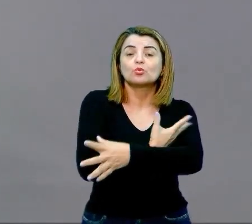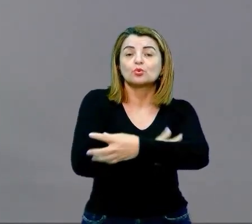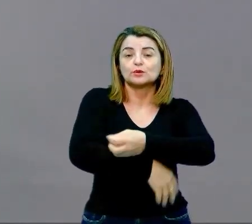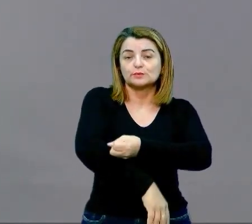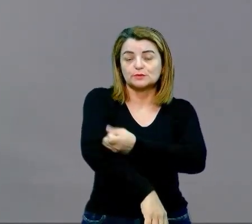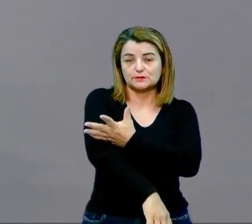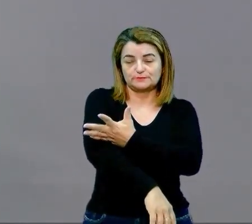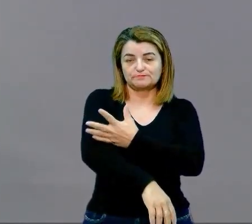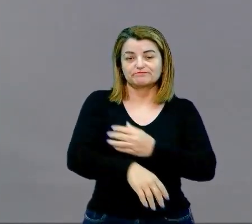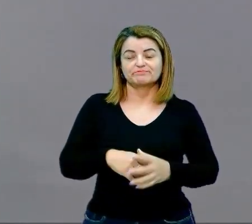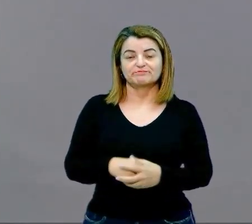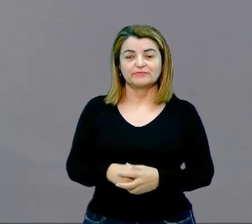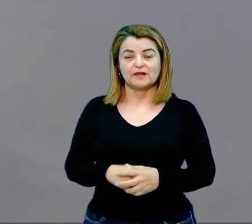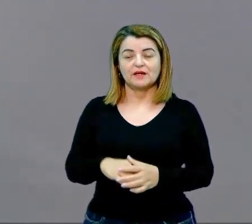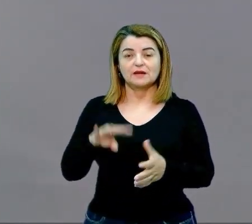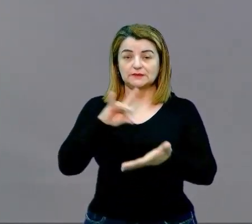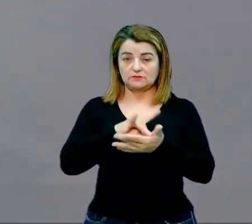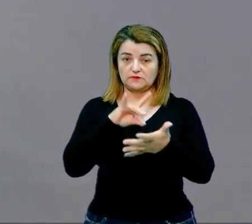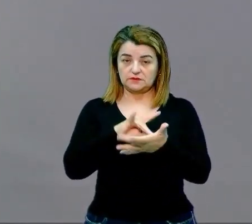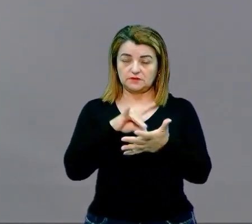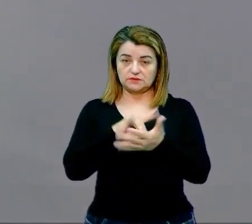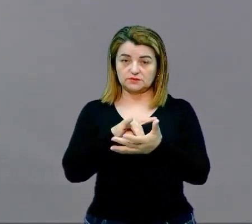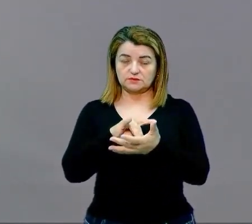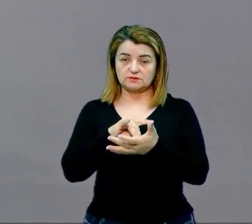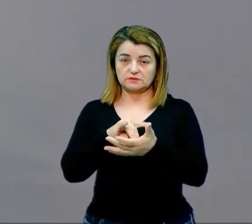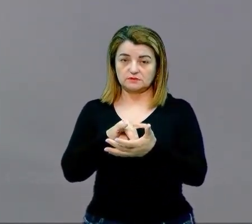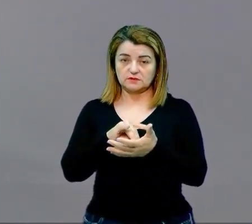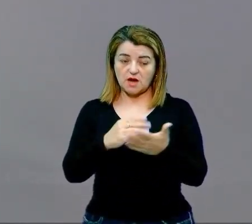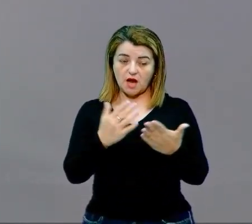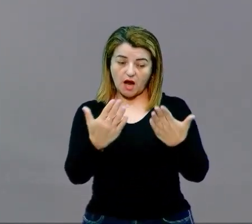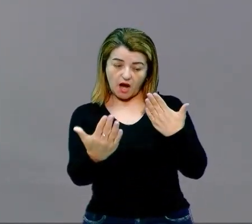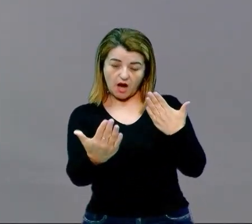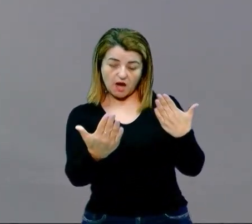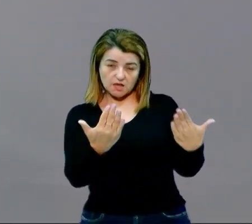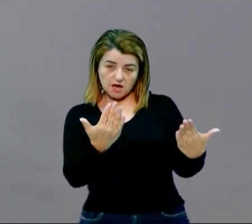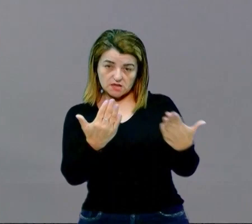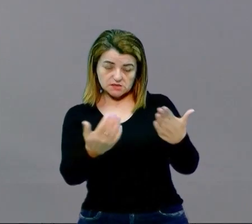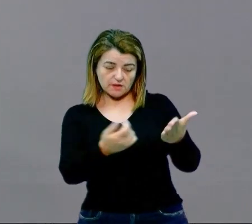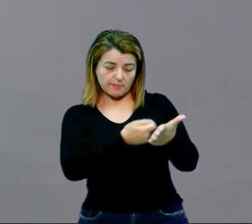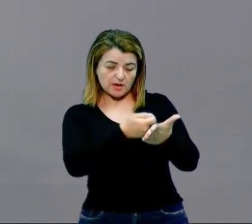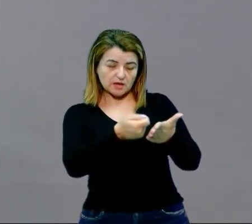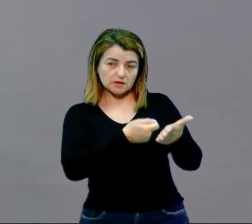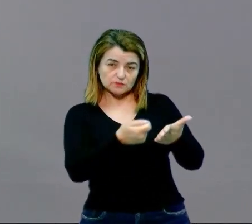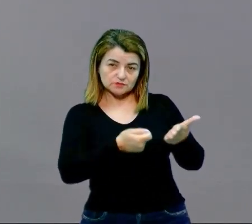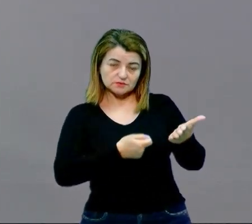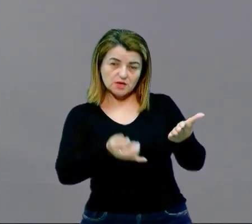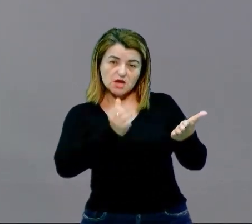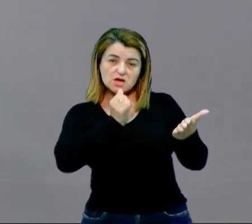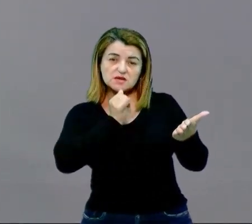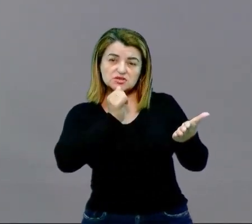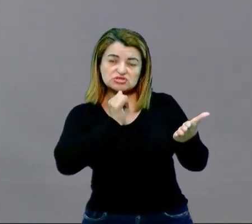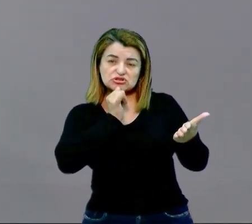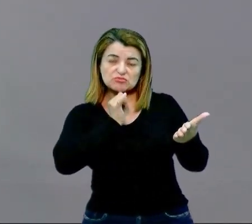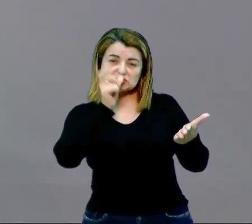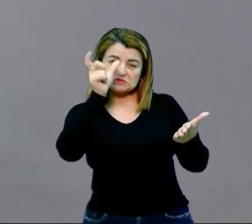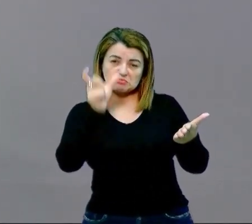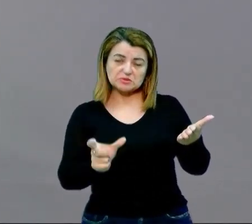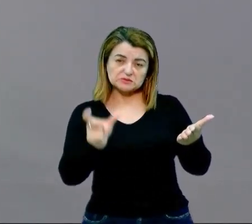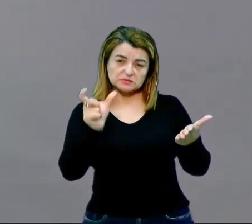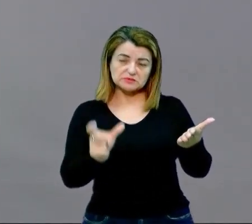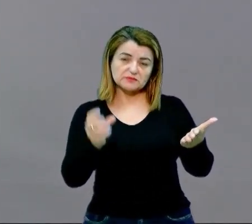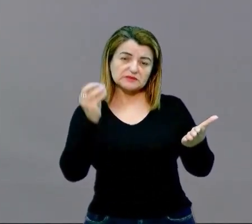teu caráter. Então, na verdade, é analisar pela caligrafia que tipo de gente ele